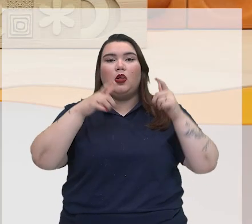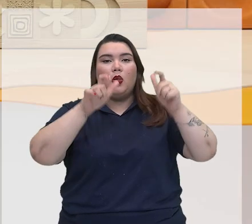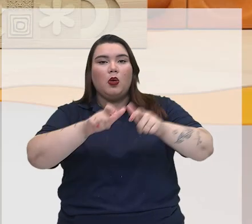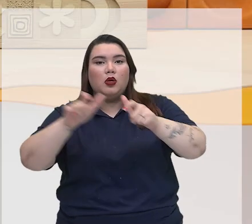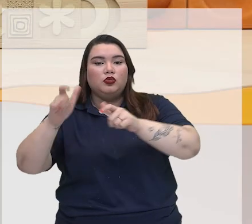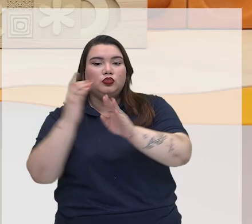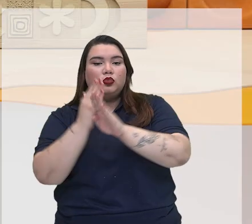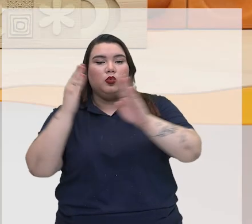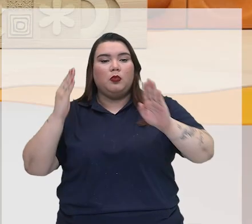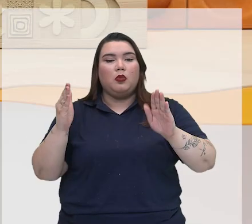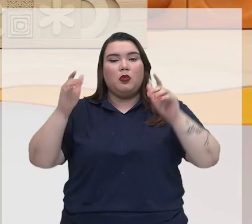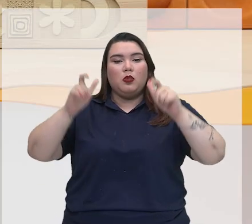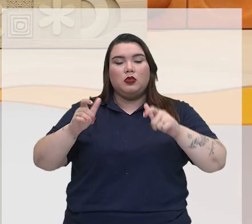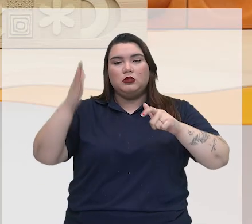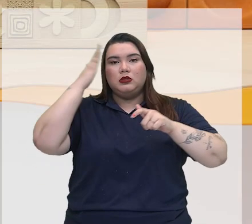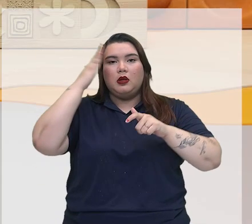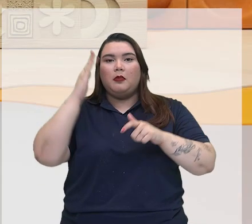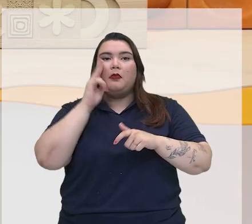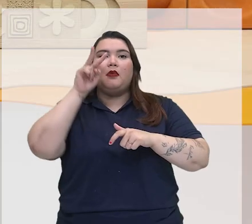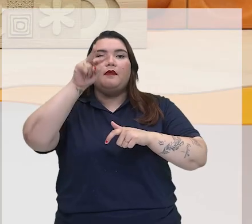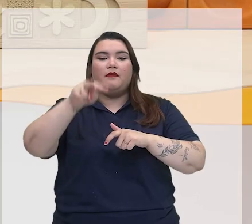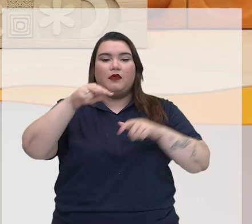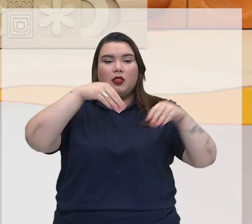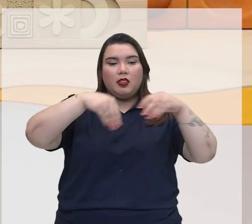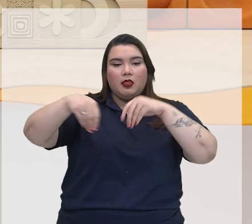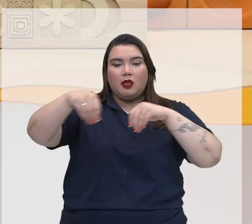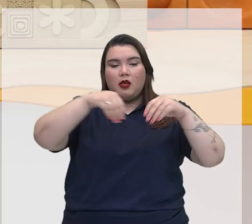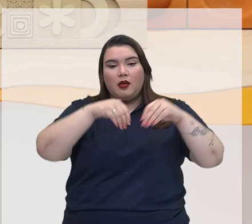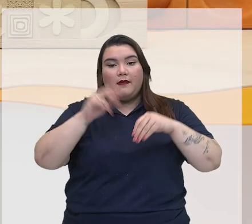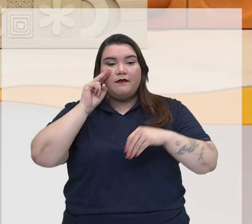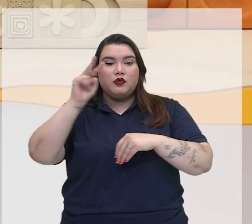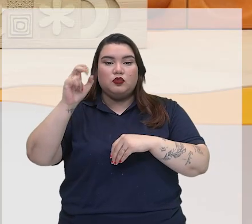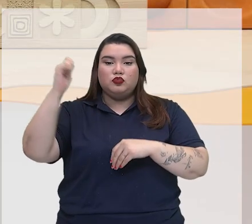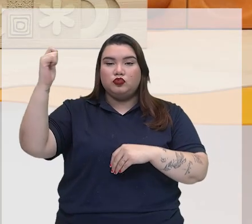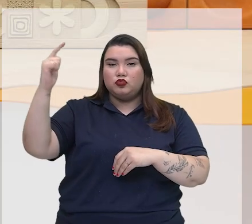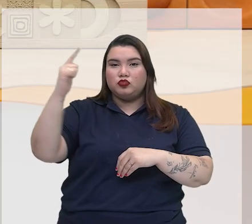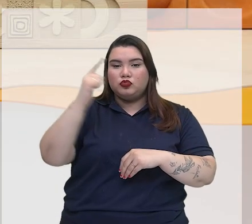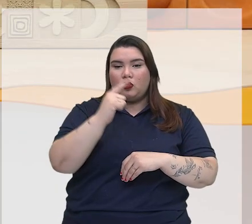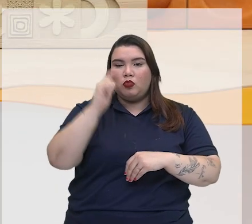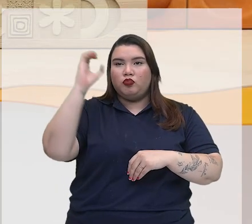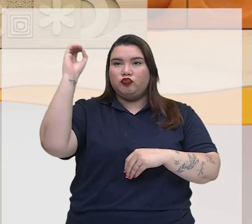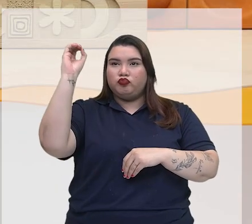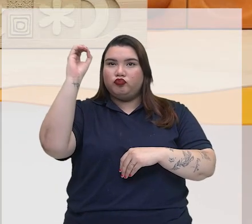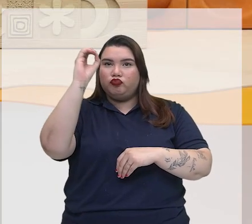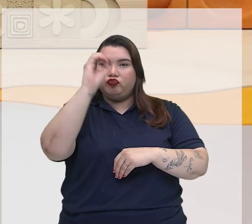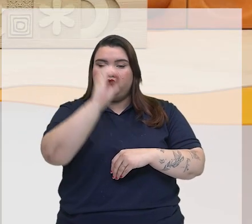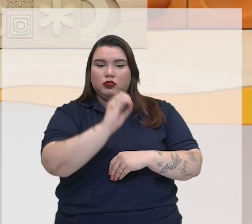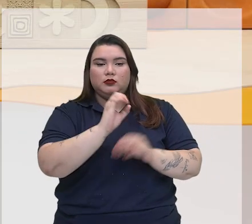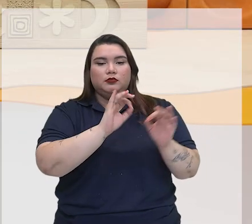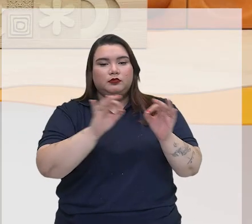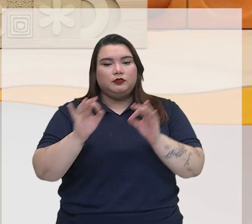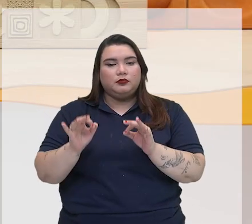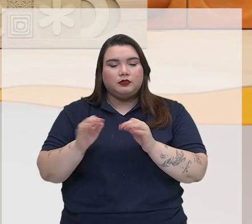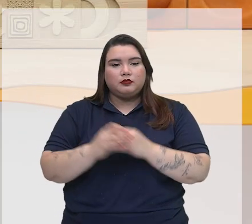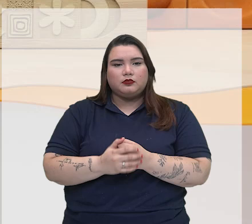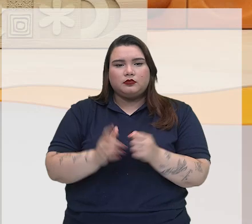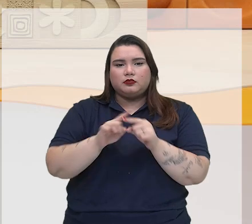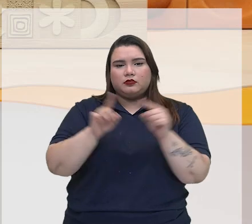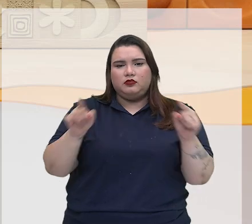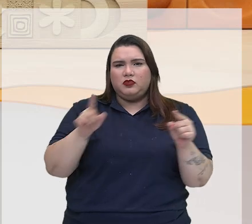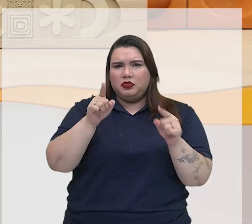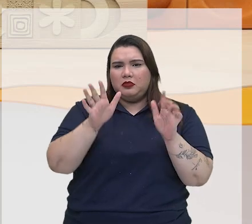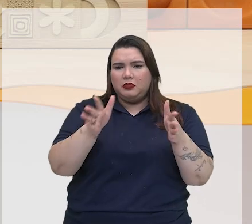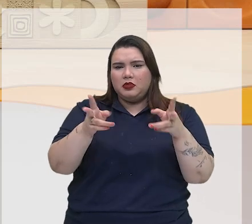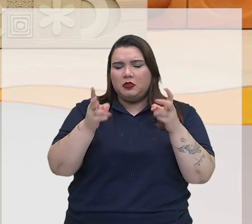localizavam e se orientavam pela superfície terrestre, tomando o sol como meio de orientação. Mas vocês já